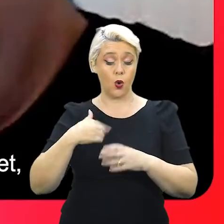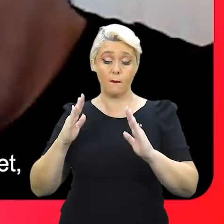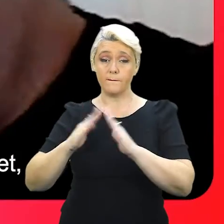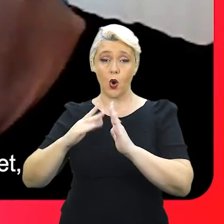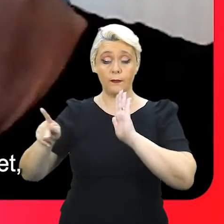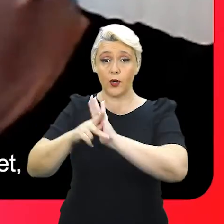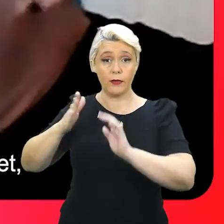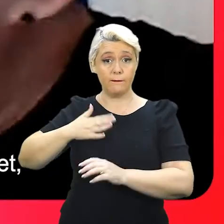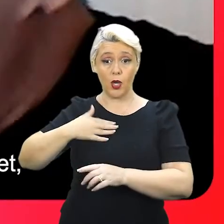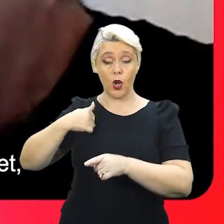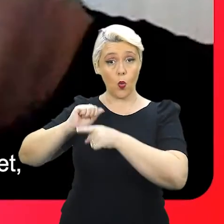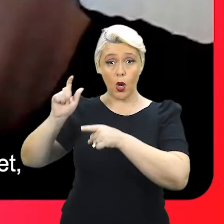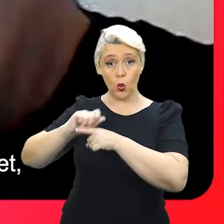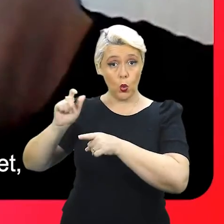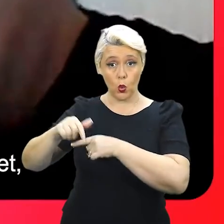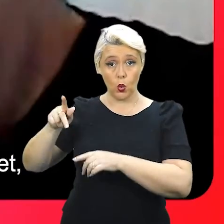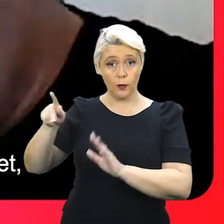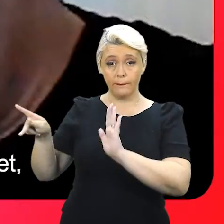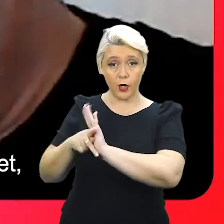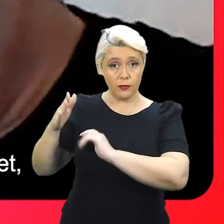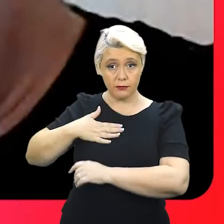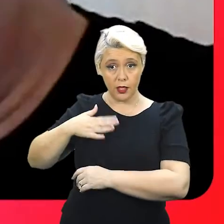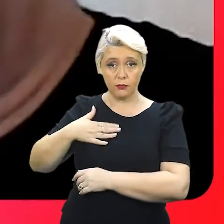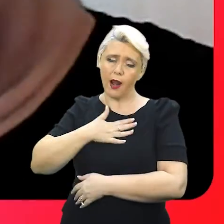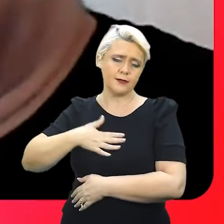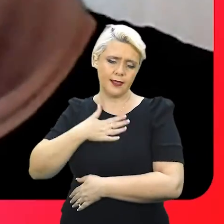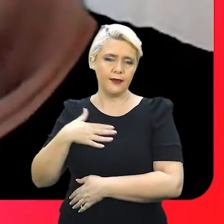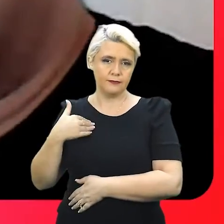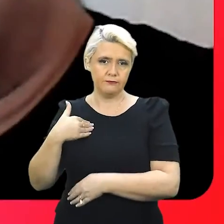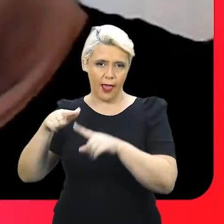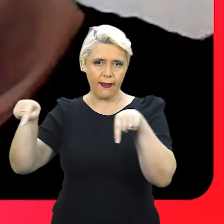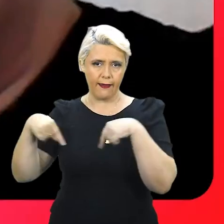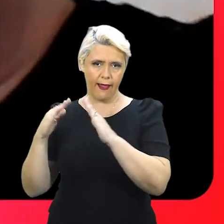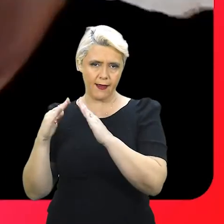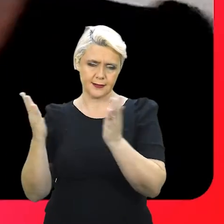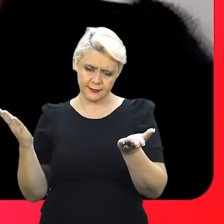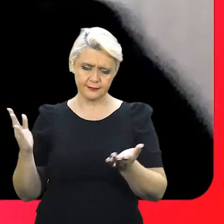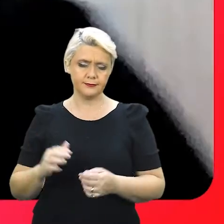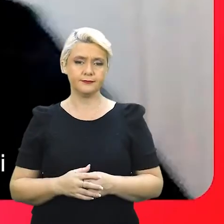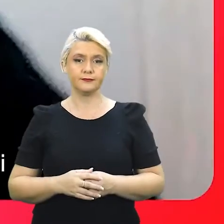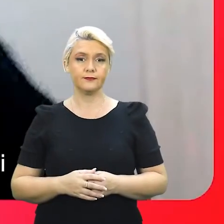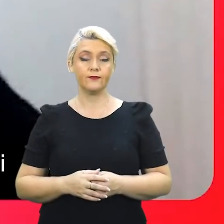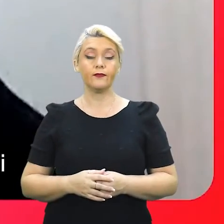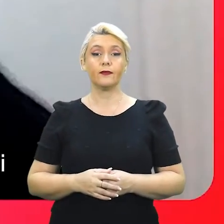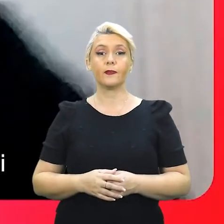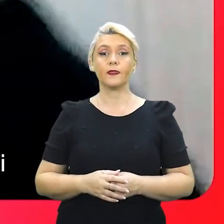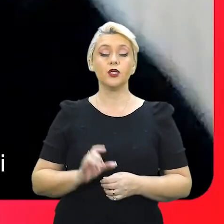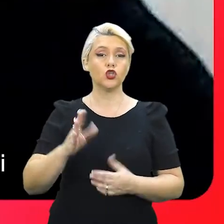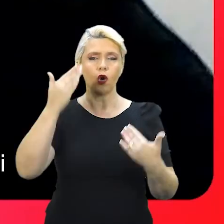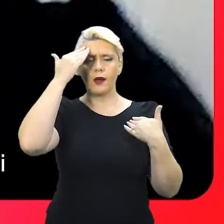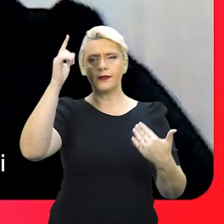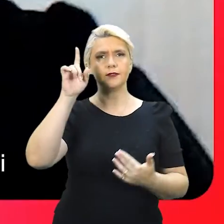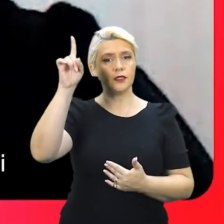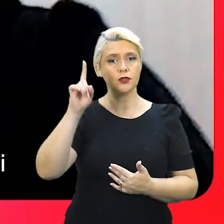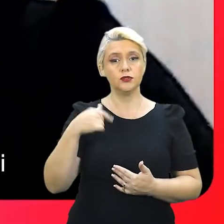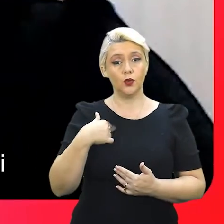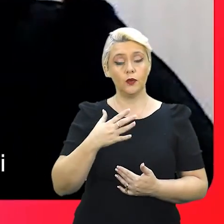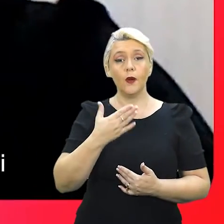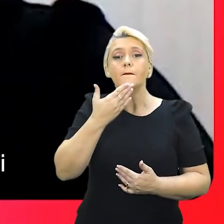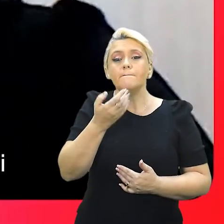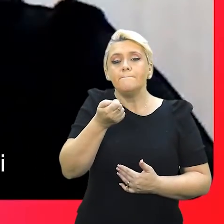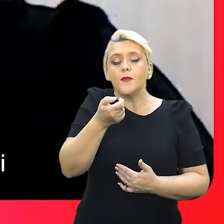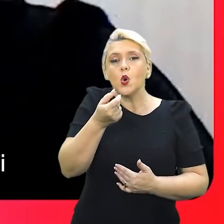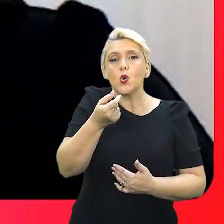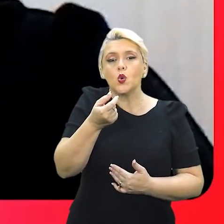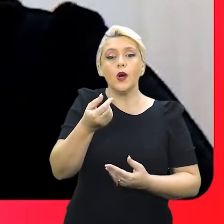meu fletinho, na minha kitnet, no meu cantinho, com prazer. E só agradeço a Deus o pouco que eu pedi a